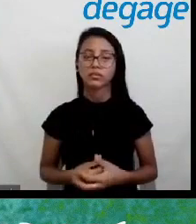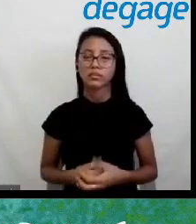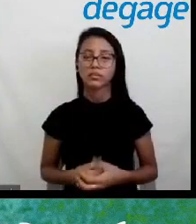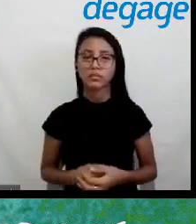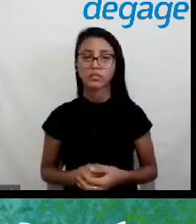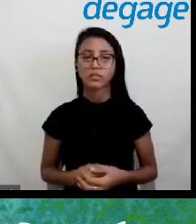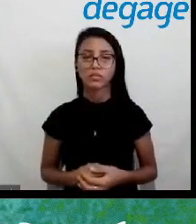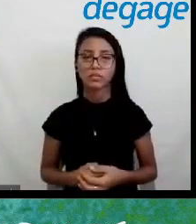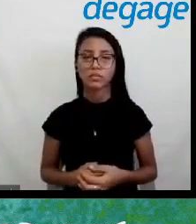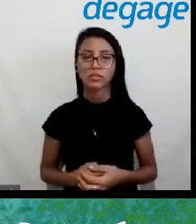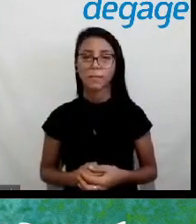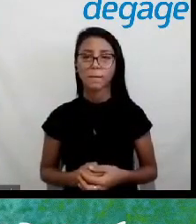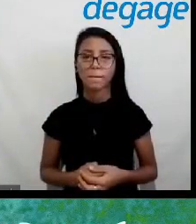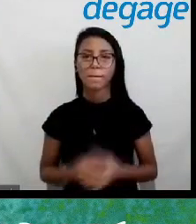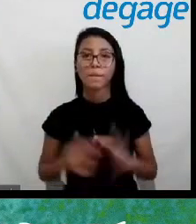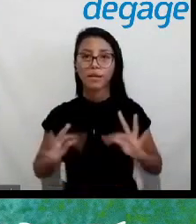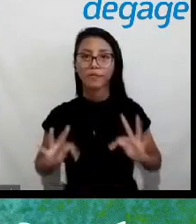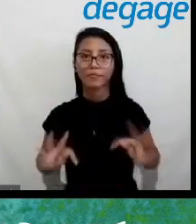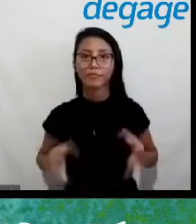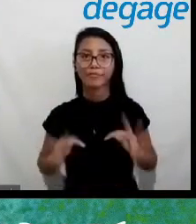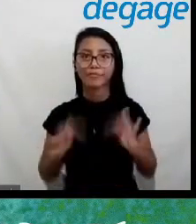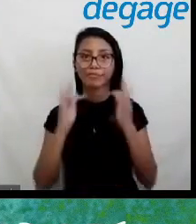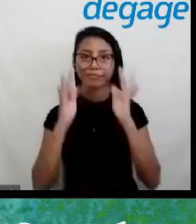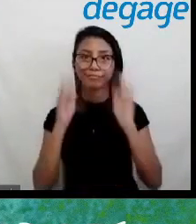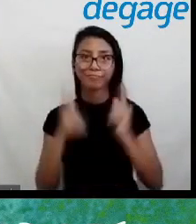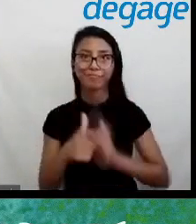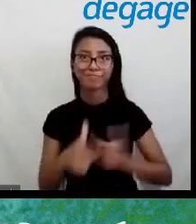A tecnologia sempre armando, né? Sempre